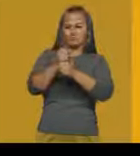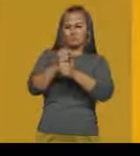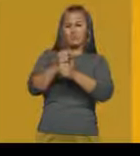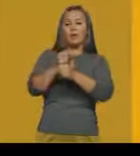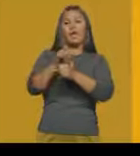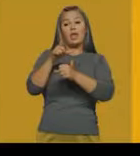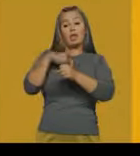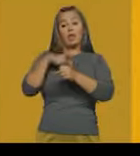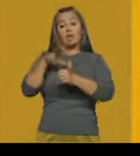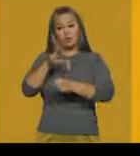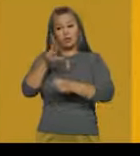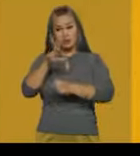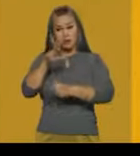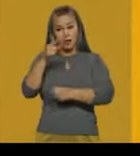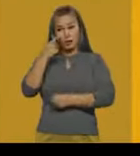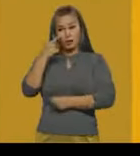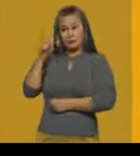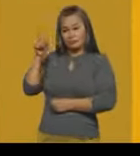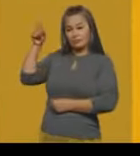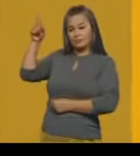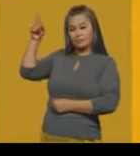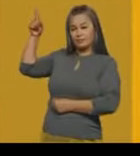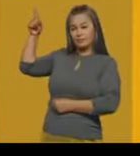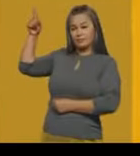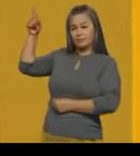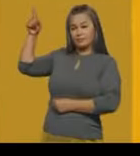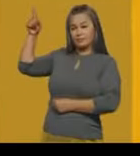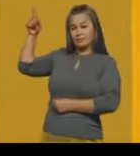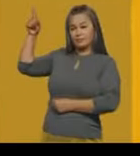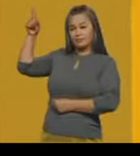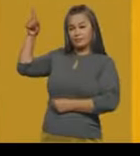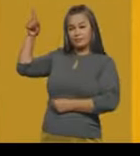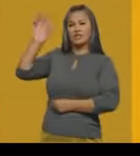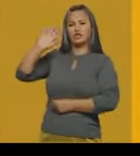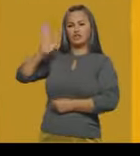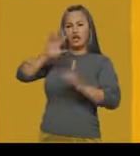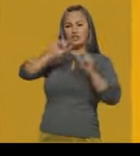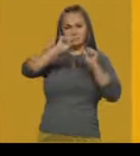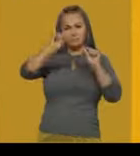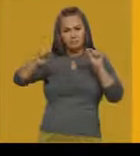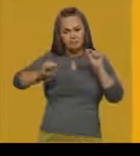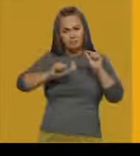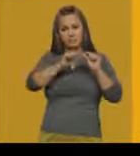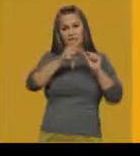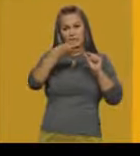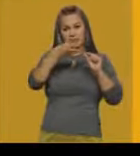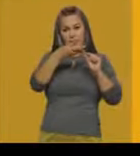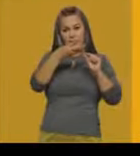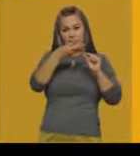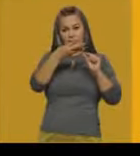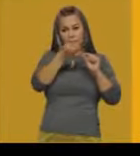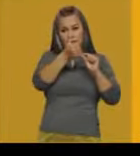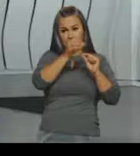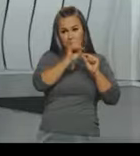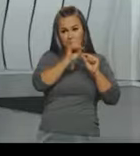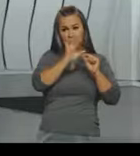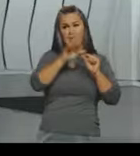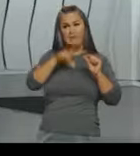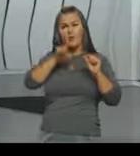juntos aqui. Você já ouviu falar desse? Olha, coloquei o 0, 360, 2π e esse aqui. O que é isso aqui,